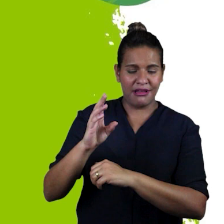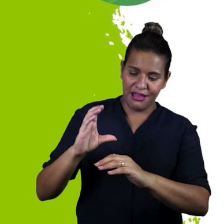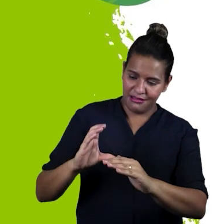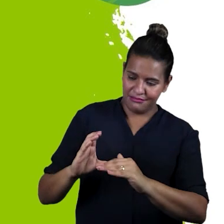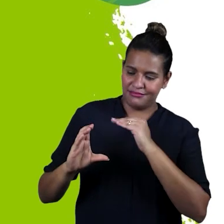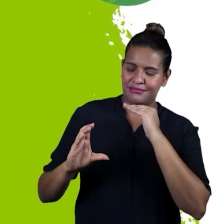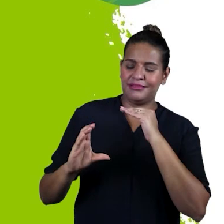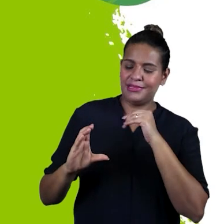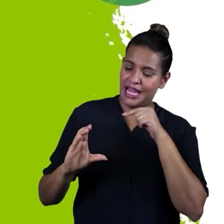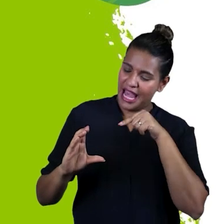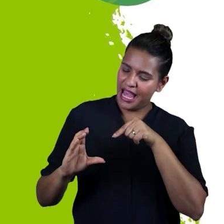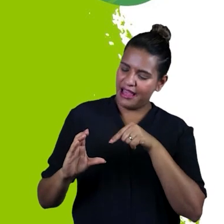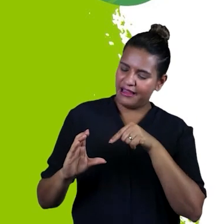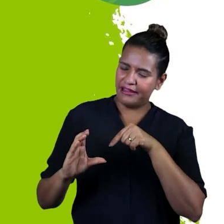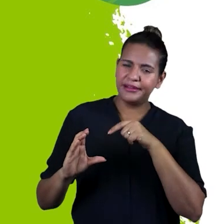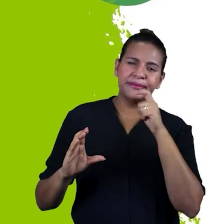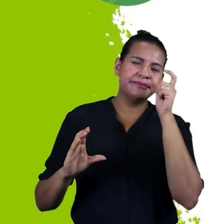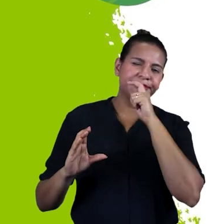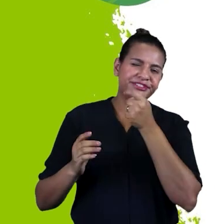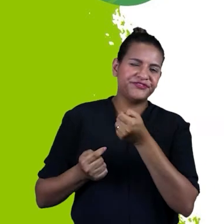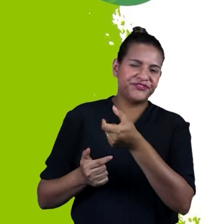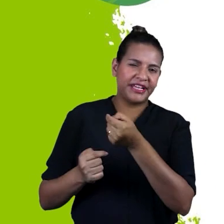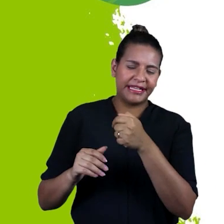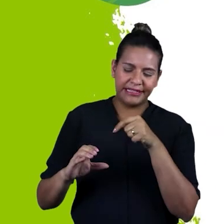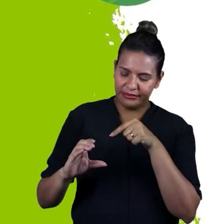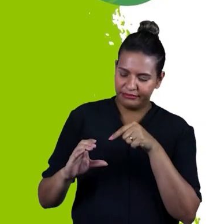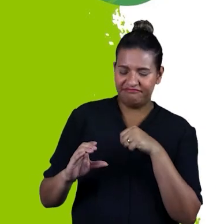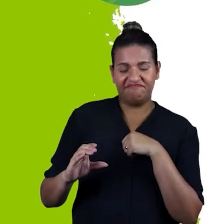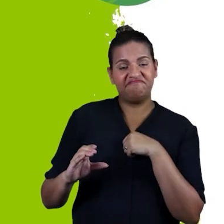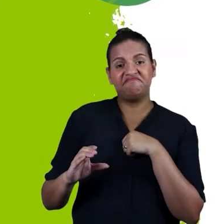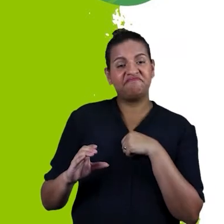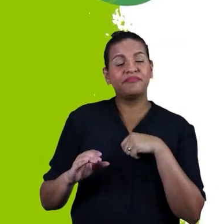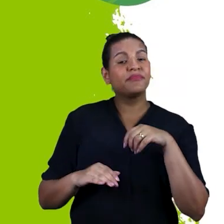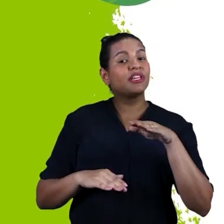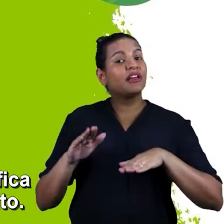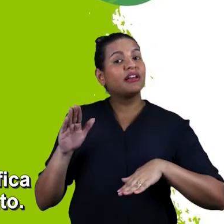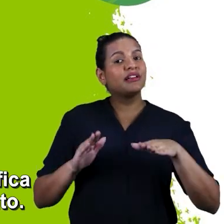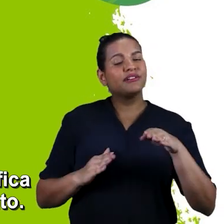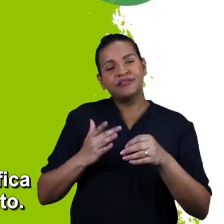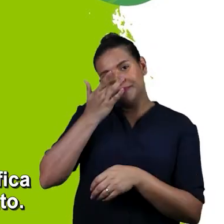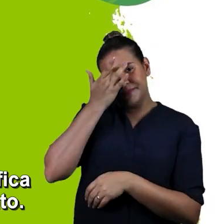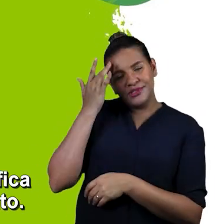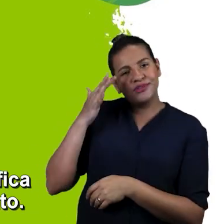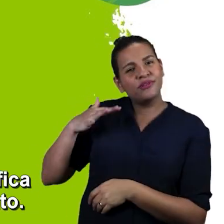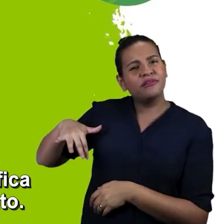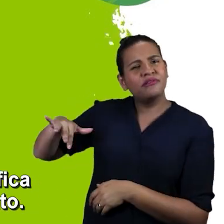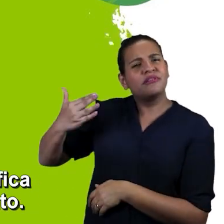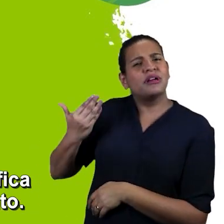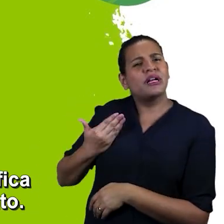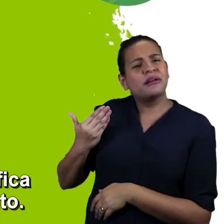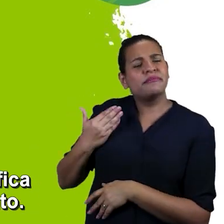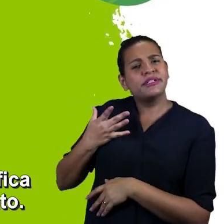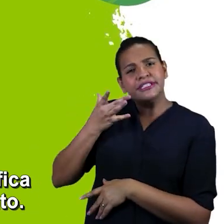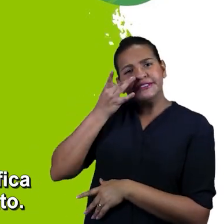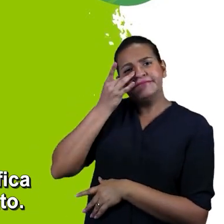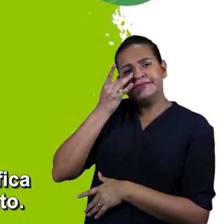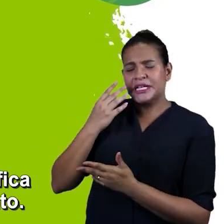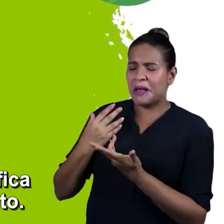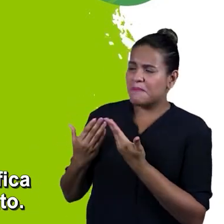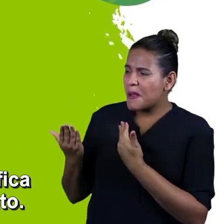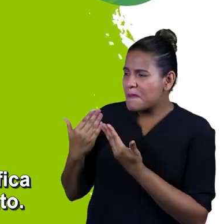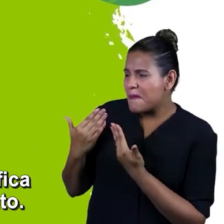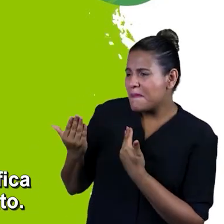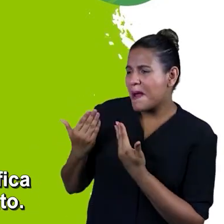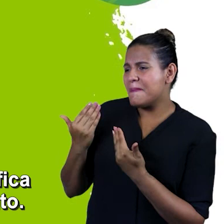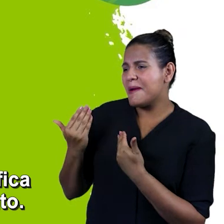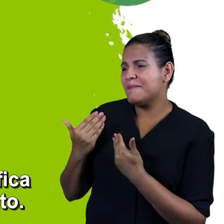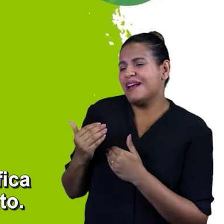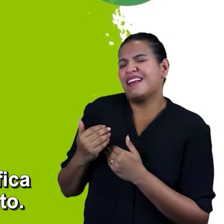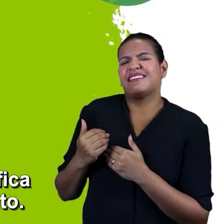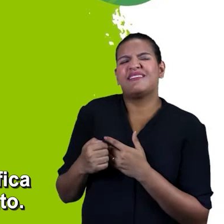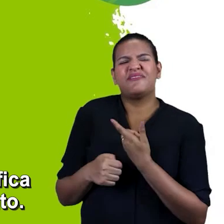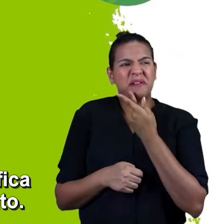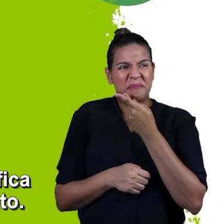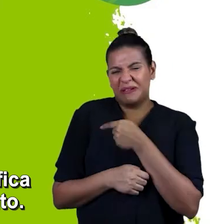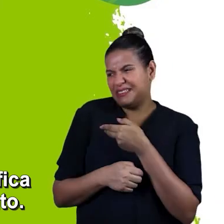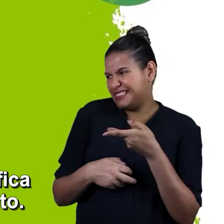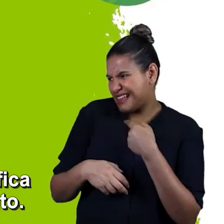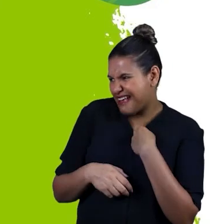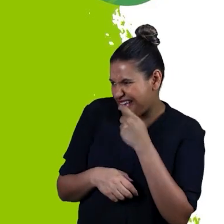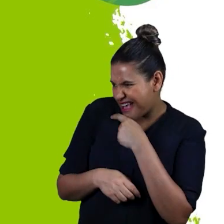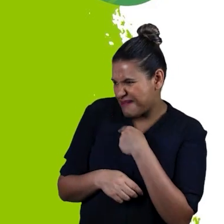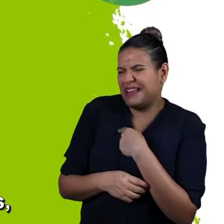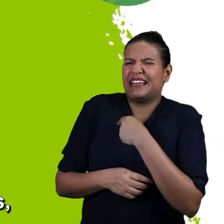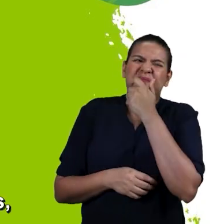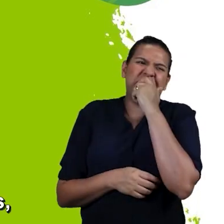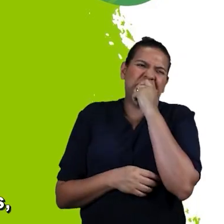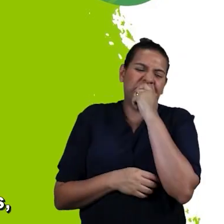fake news. É quando a gente tá numa rodinha de amigos, alguém comenta tal coisa e só fica nesse lance de risadinhas e